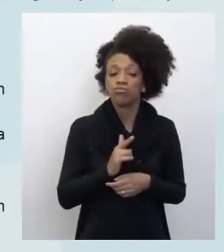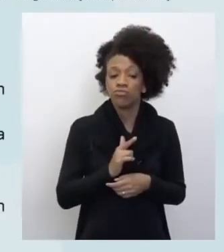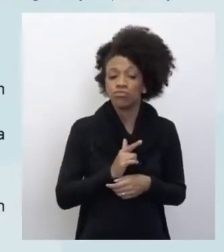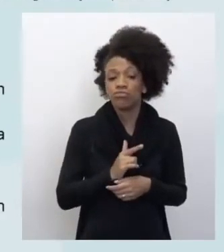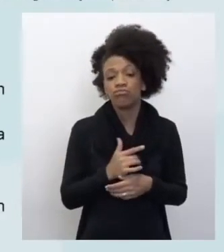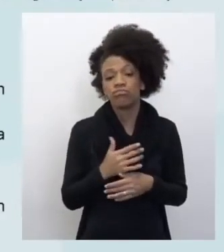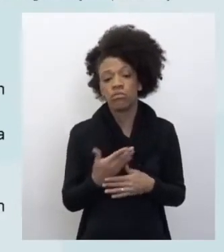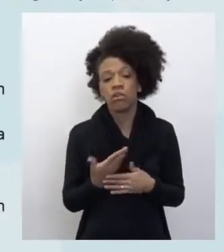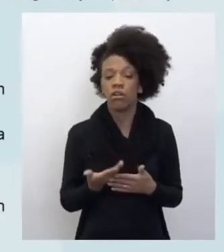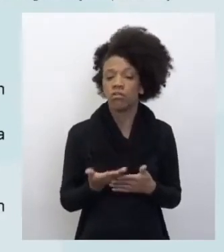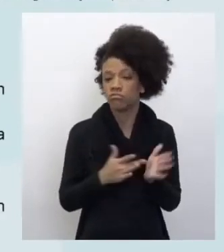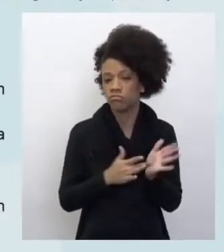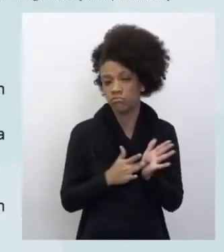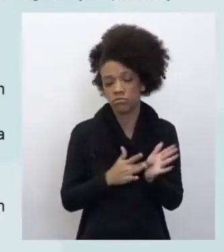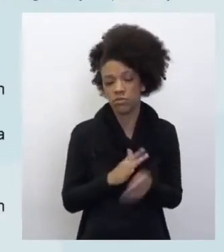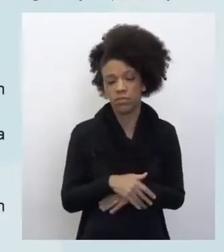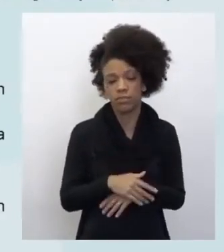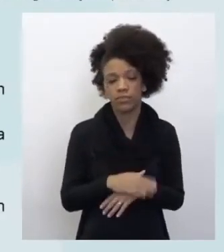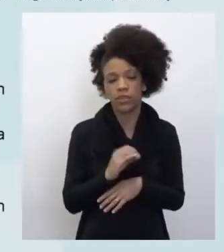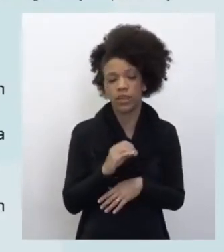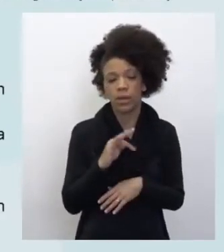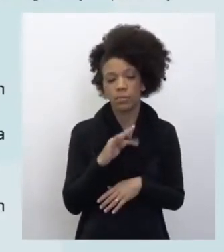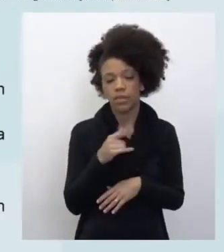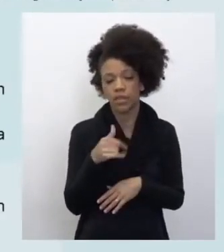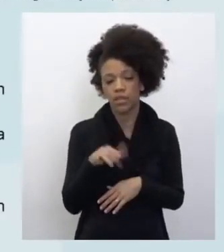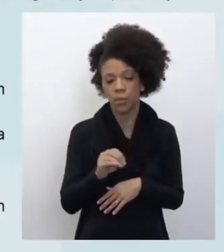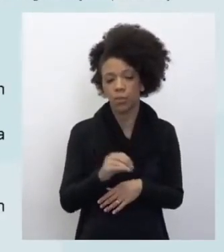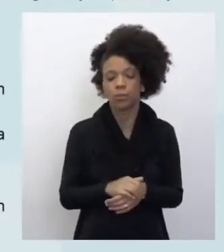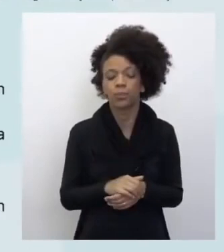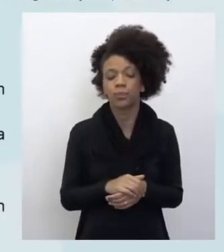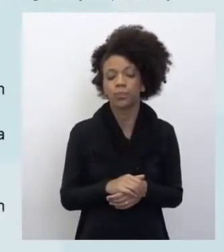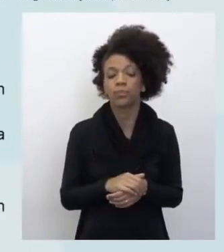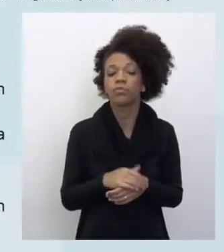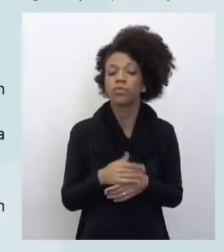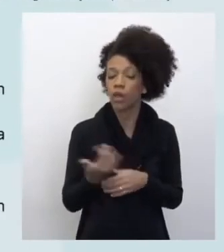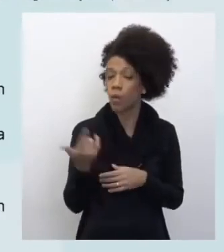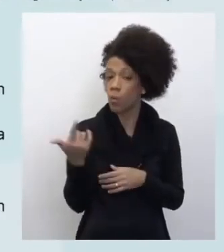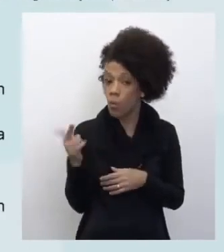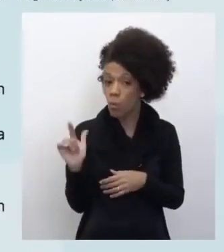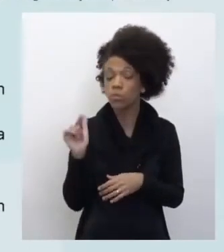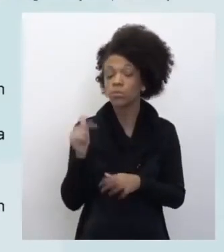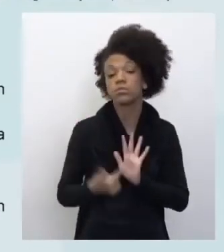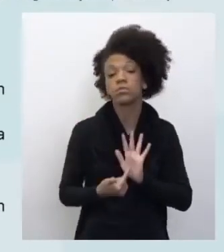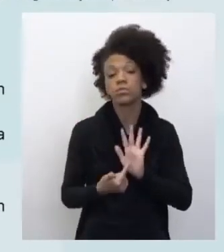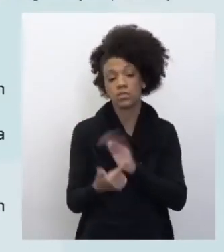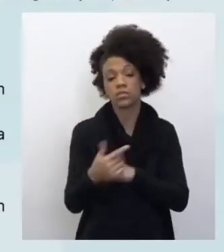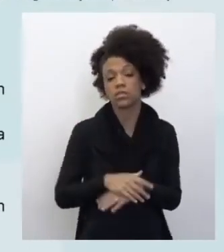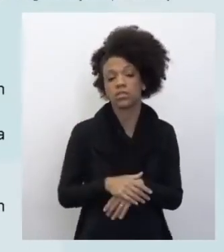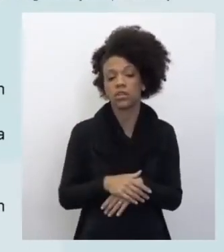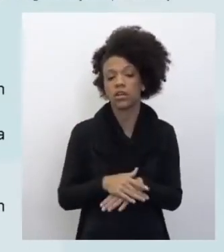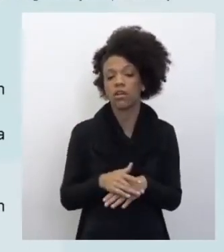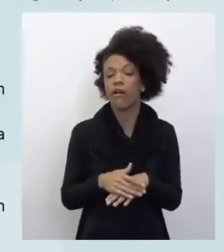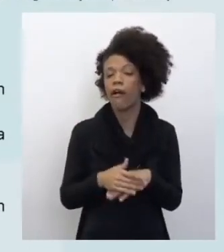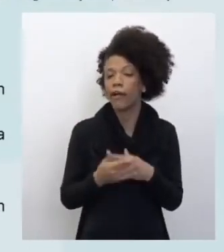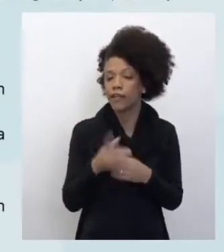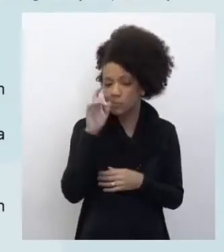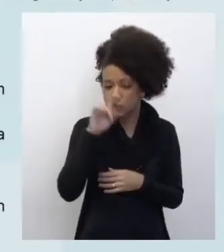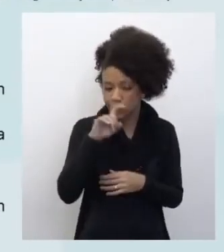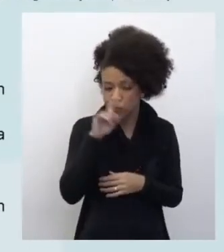mas era só enganatório. Capitão, era um outro personagem que aparecia nas peças. Fanfarrão,